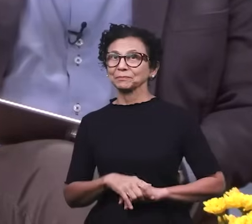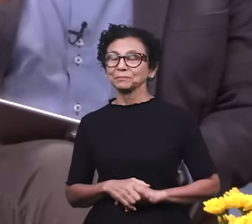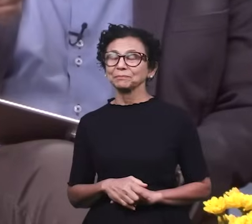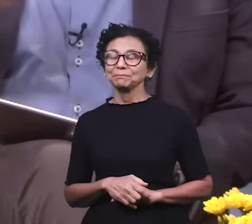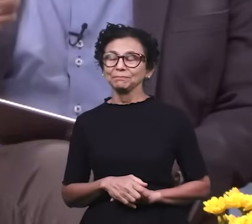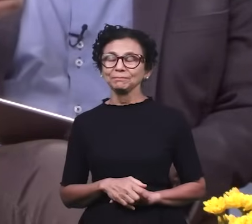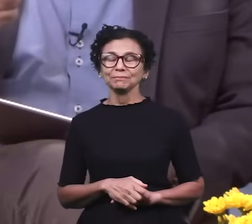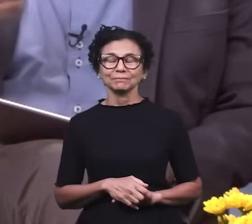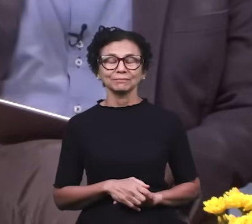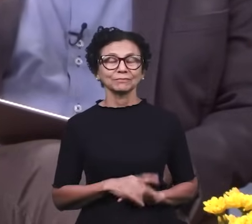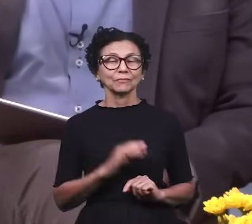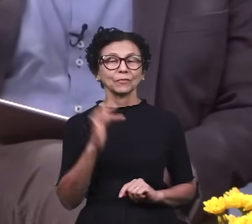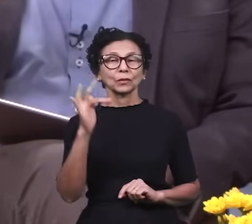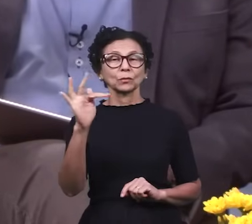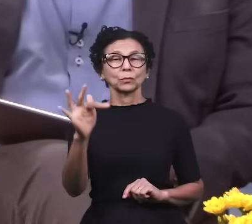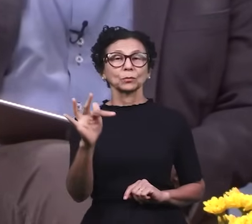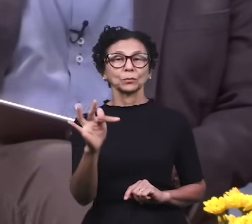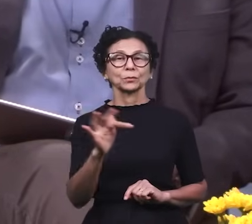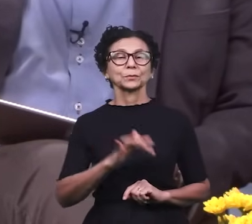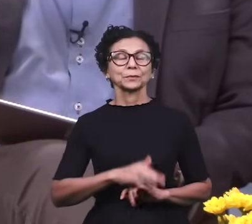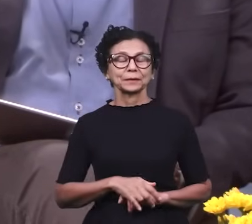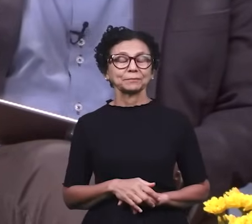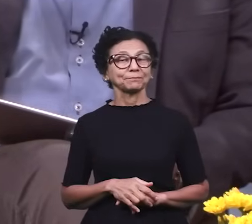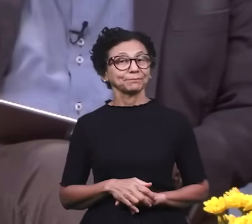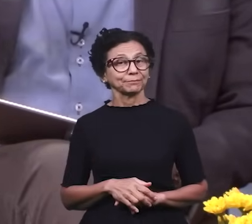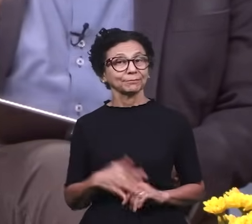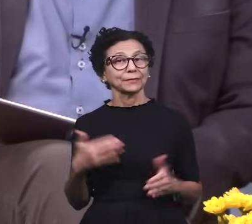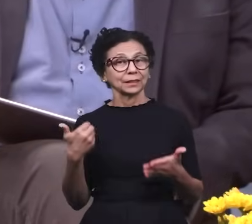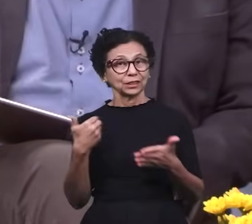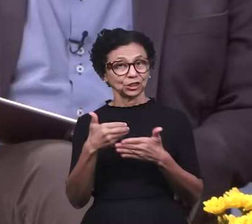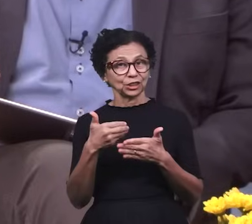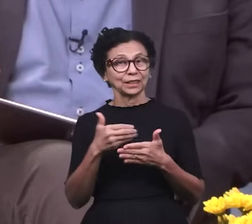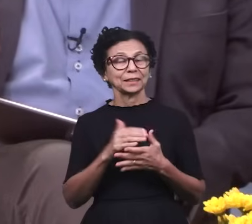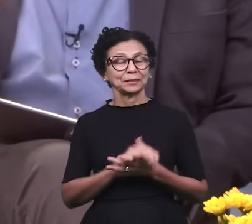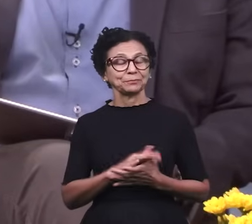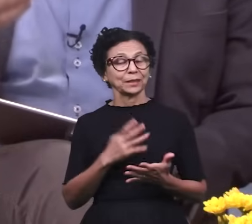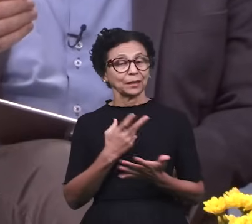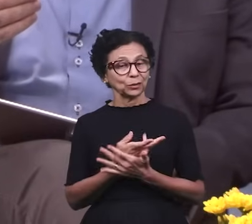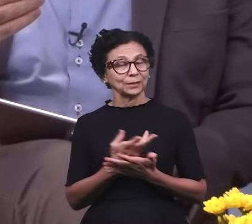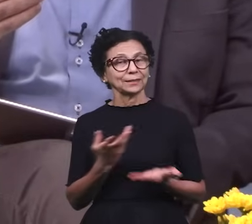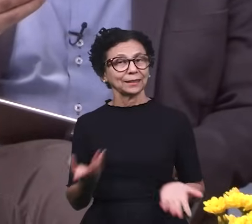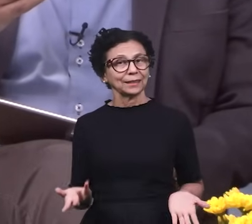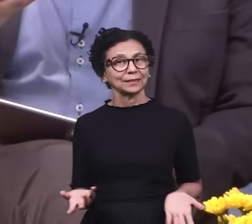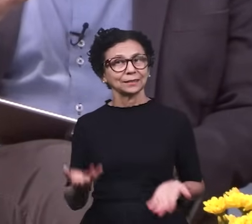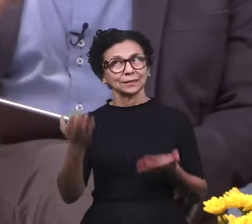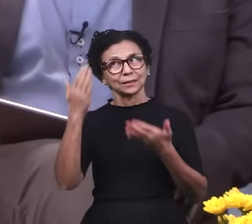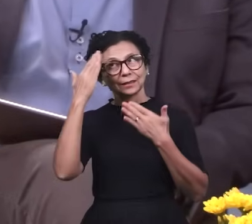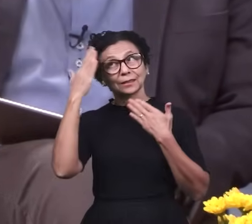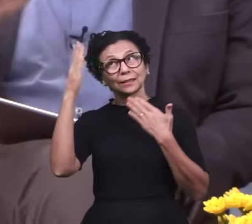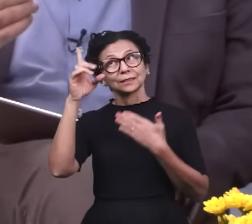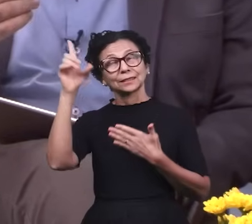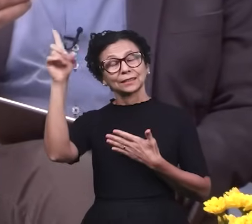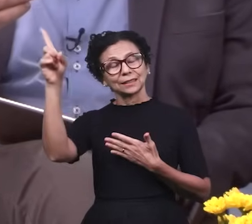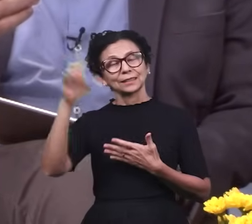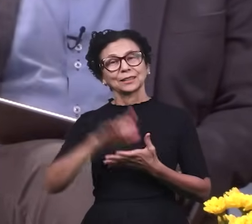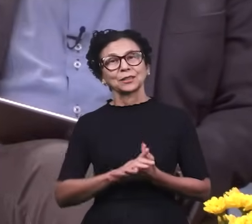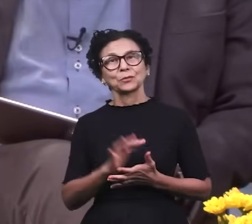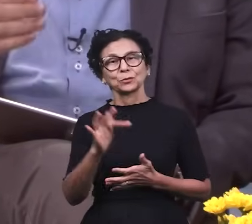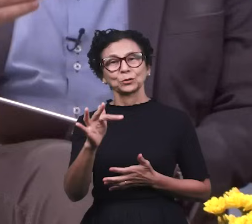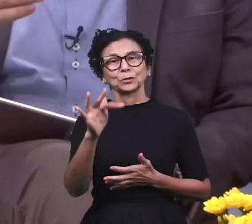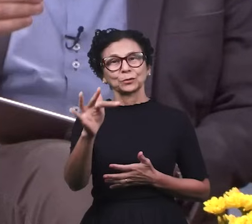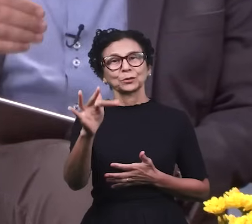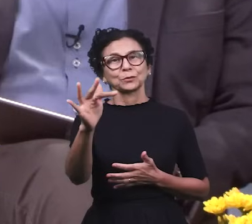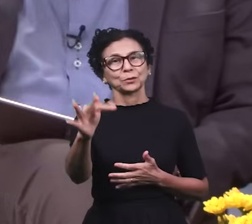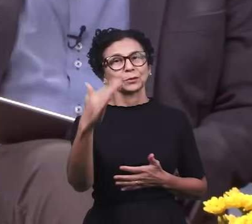temos o hábito de não imaginar que o futuro vem pela frente. E ele vem, né, e graças a Deus que vem, que quanto